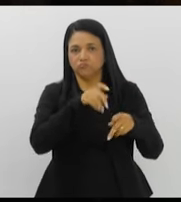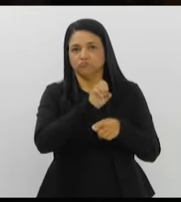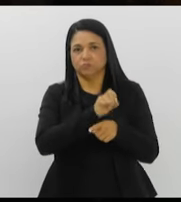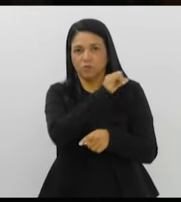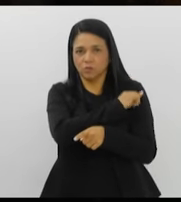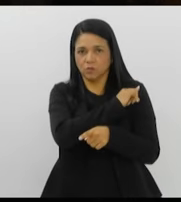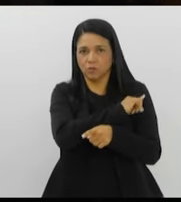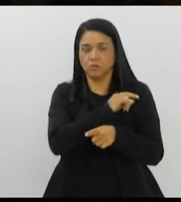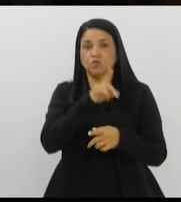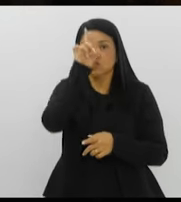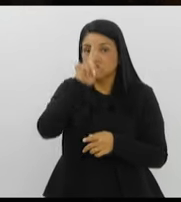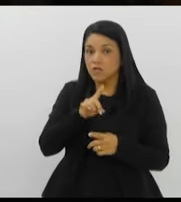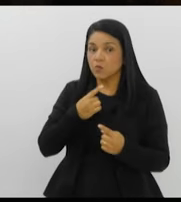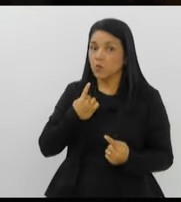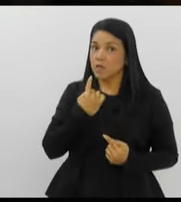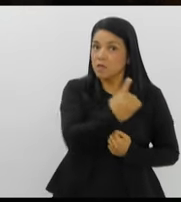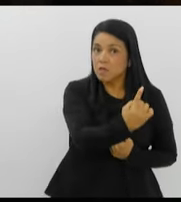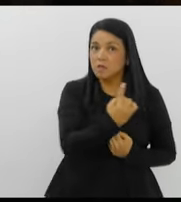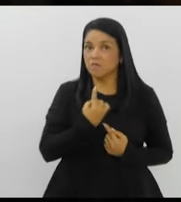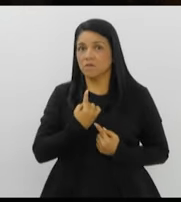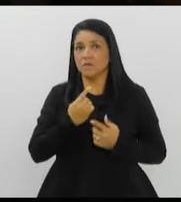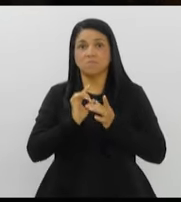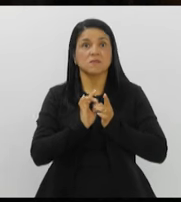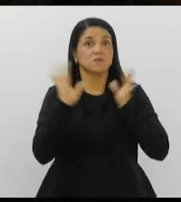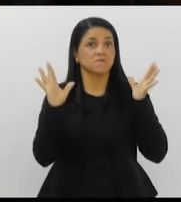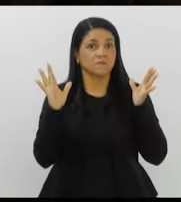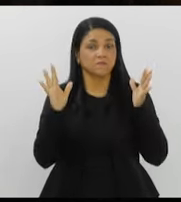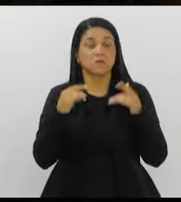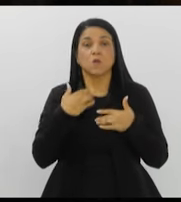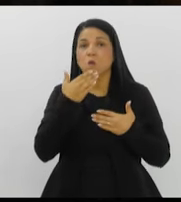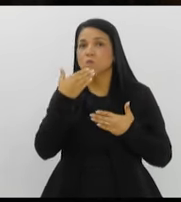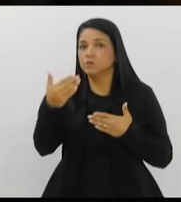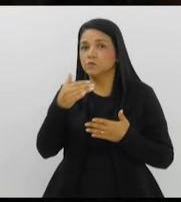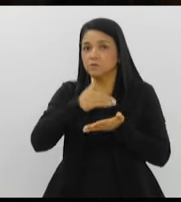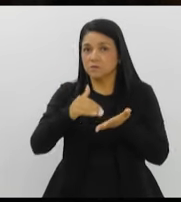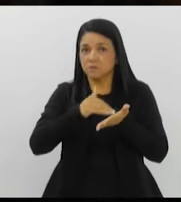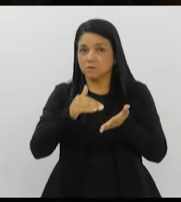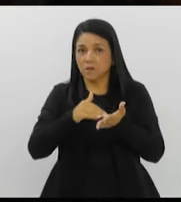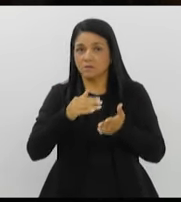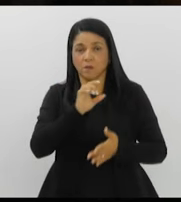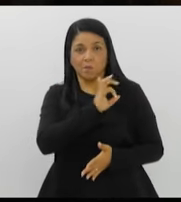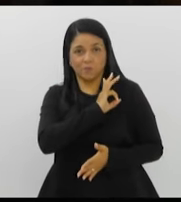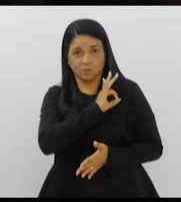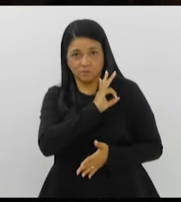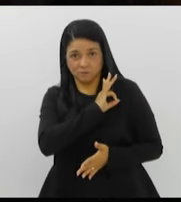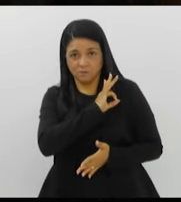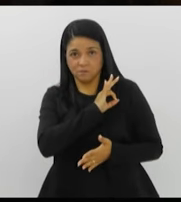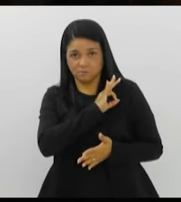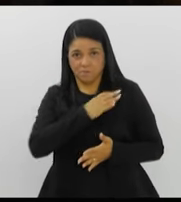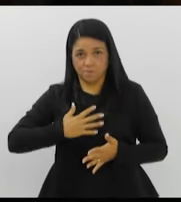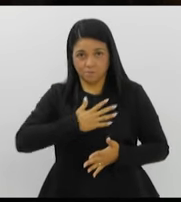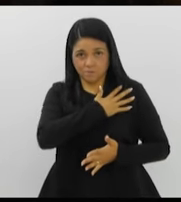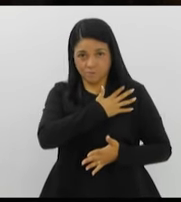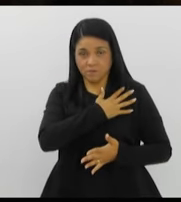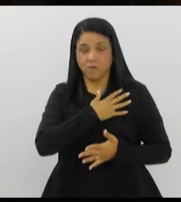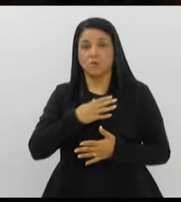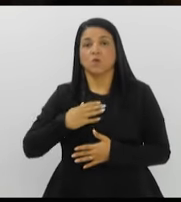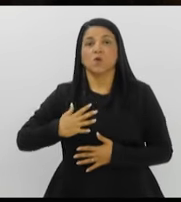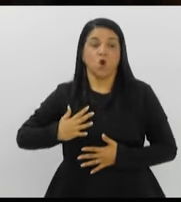vir. Eu pedi ao secretário de Polícia Militar, e quero aqui parabenizá-lo, o Coronel